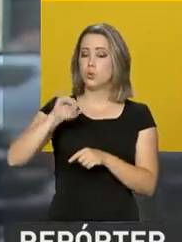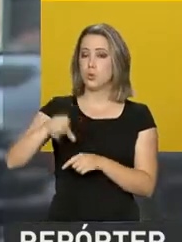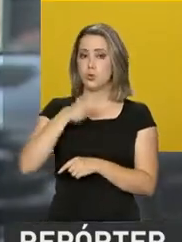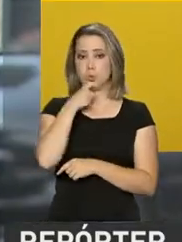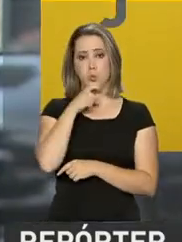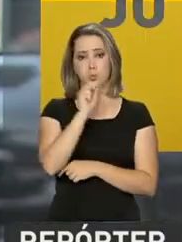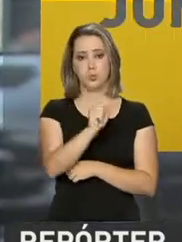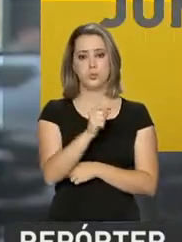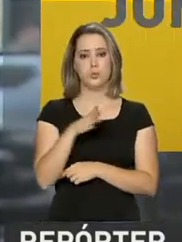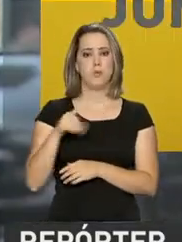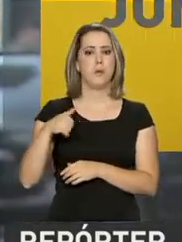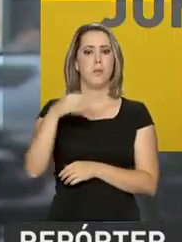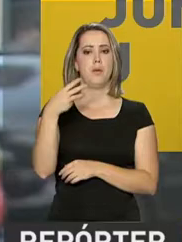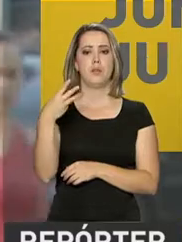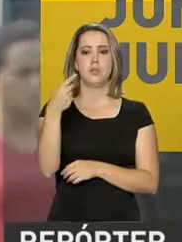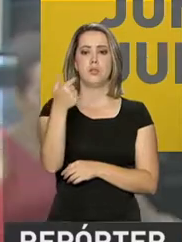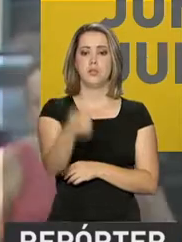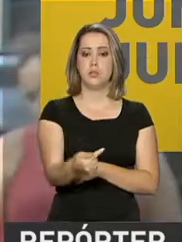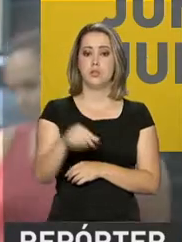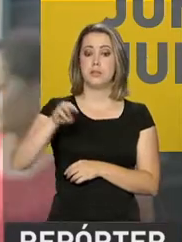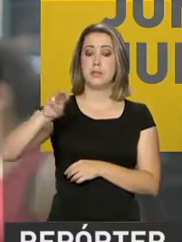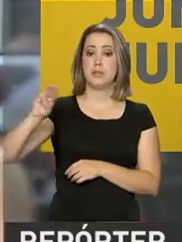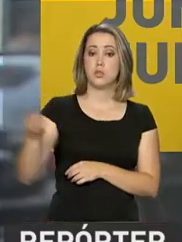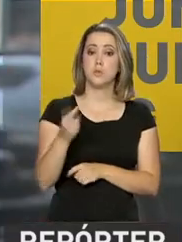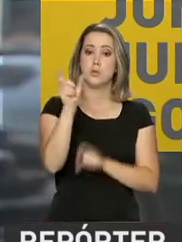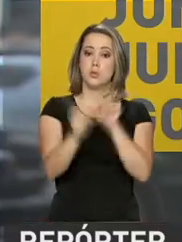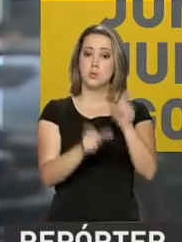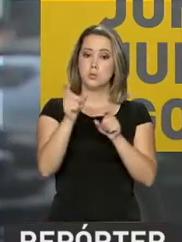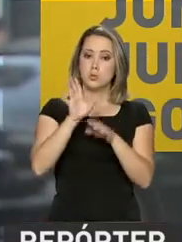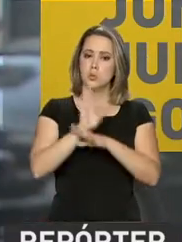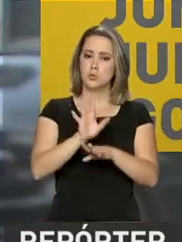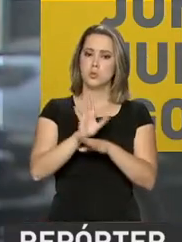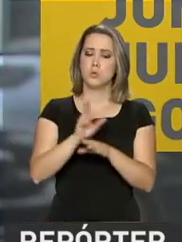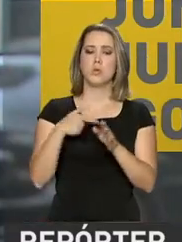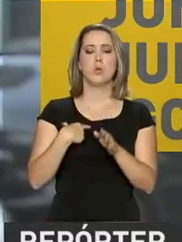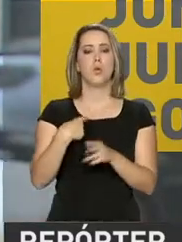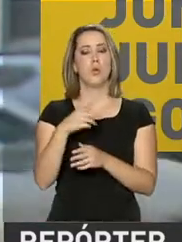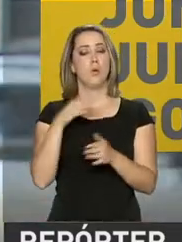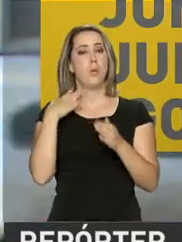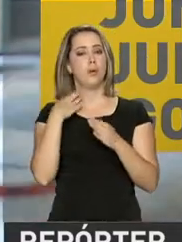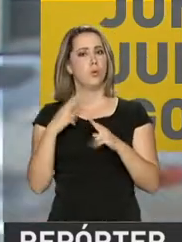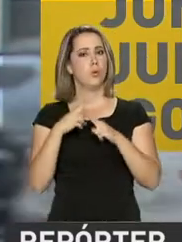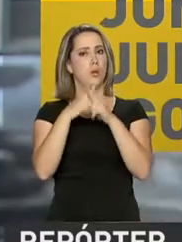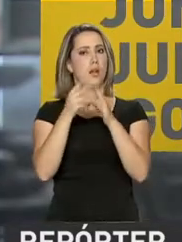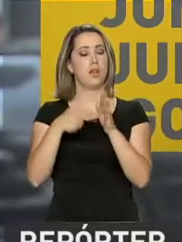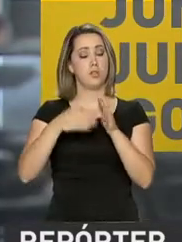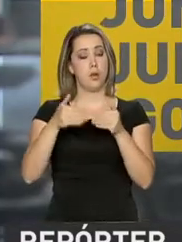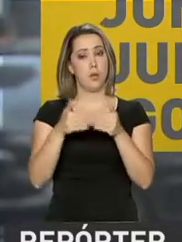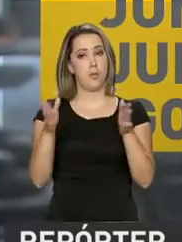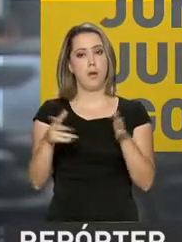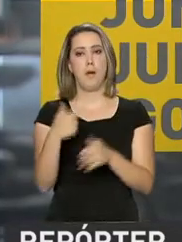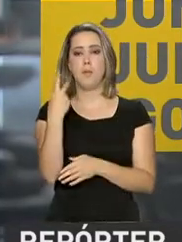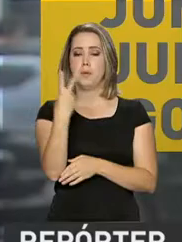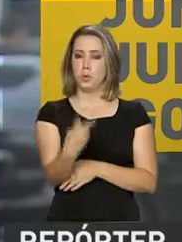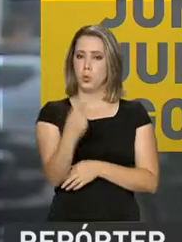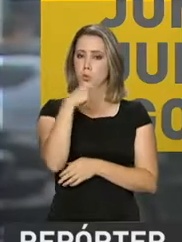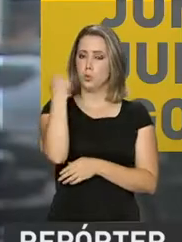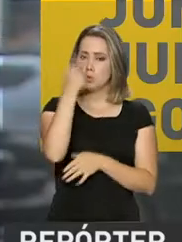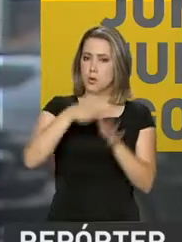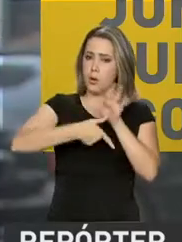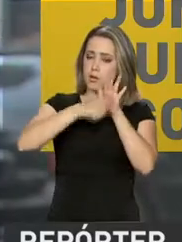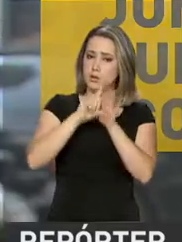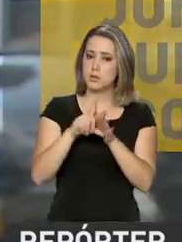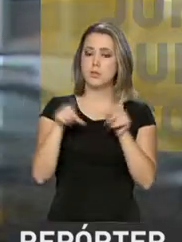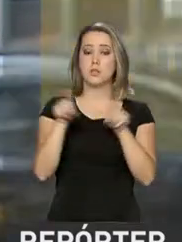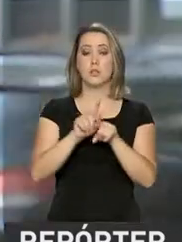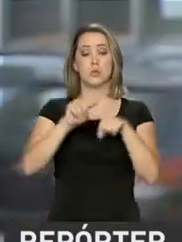de trabalhadores vão ser beneficiados. As agências da Caixa vão abrir 2 horas mais cedo nos dias 12, 15 e 16 de maio.